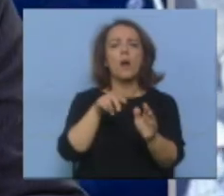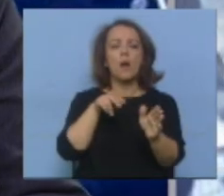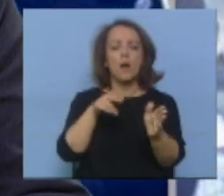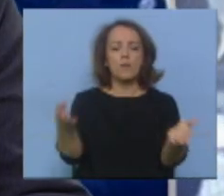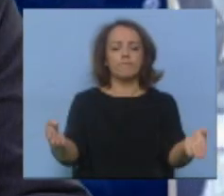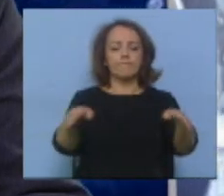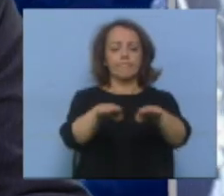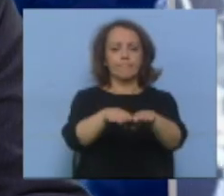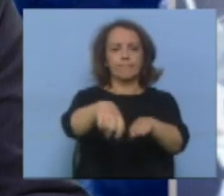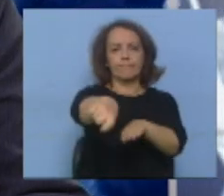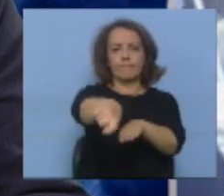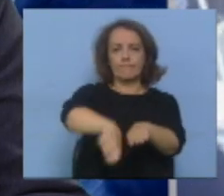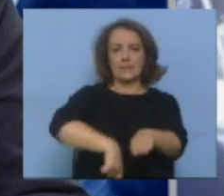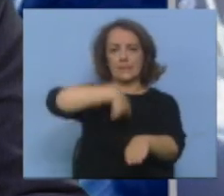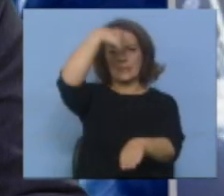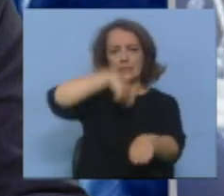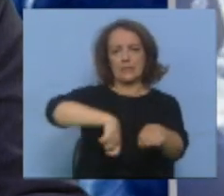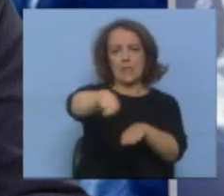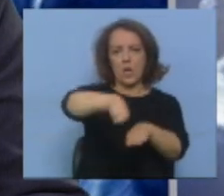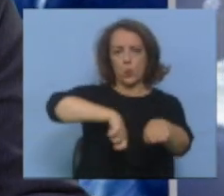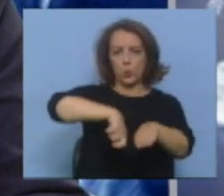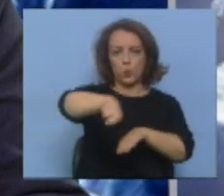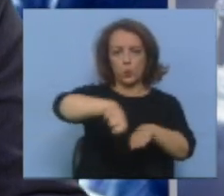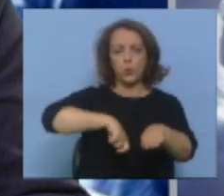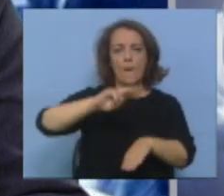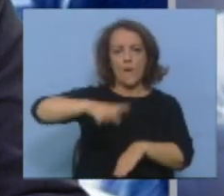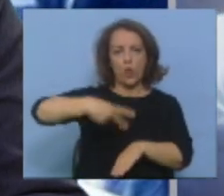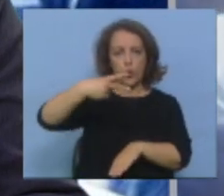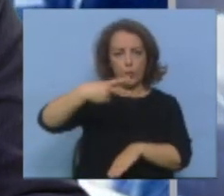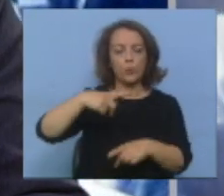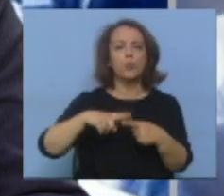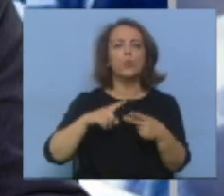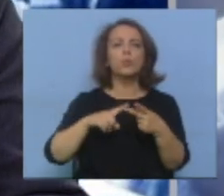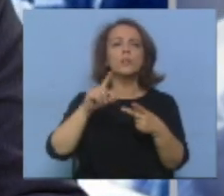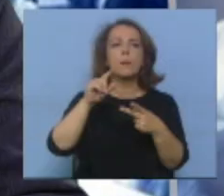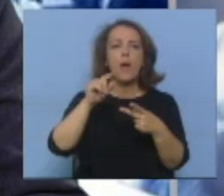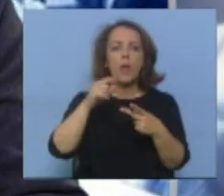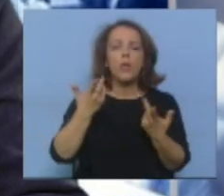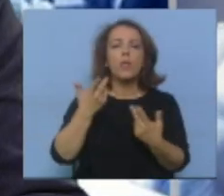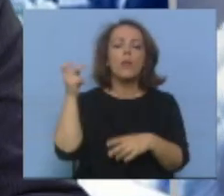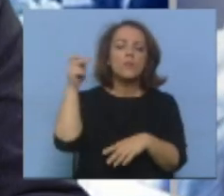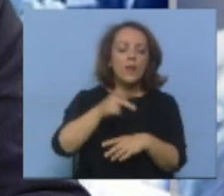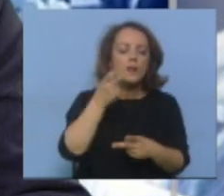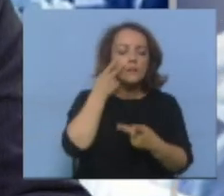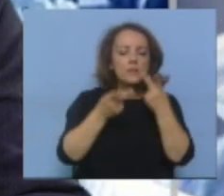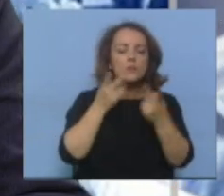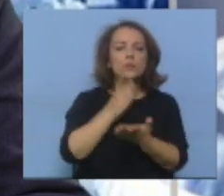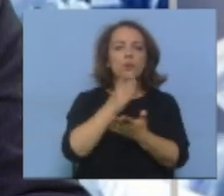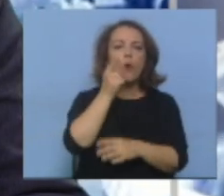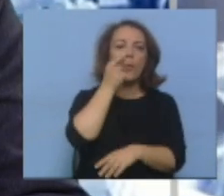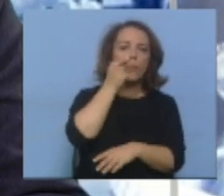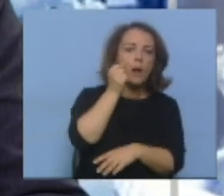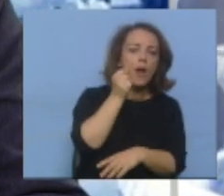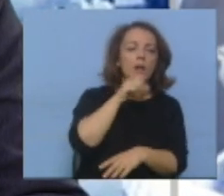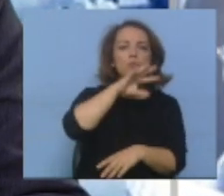abertas, restringir apenas a família direta de linha reta, portanto, pais e filhos, não há ajuntamento